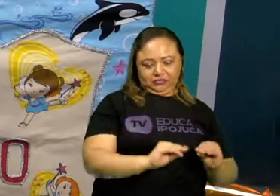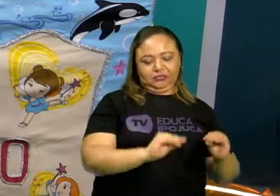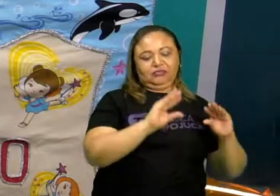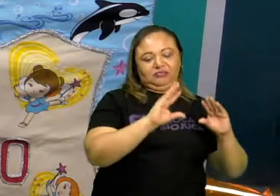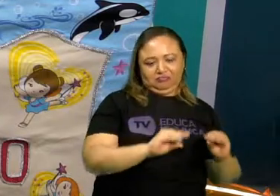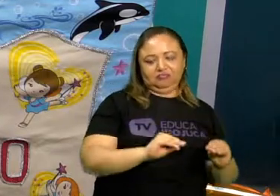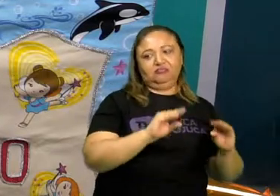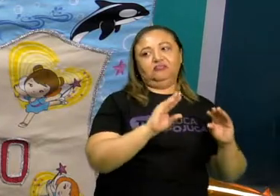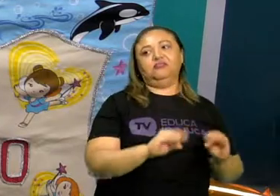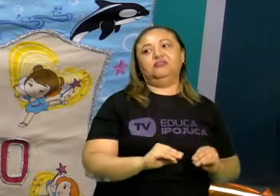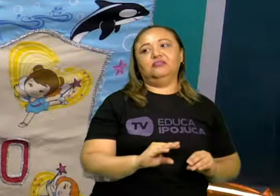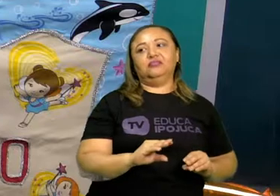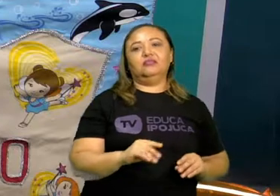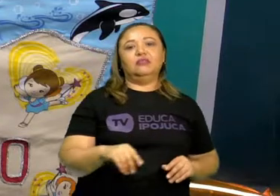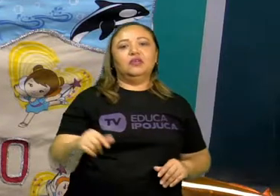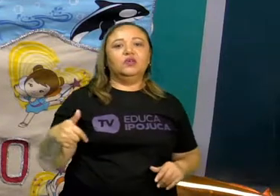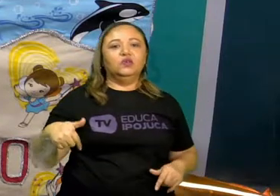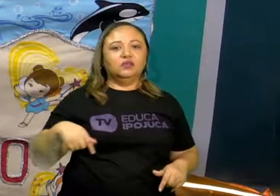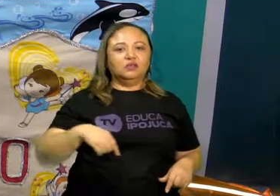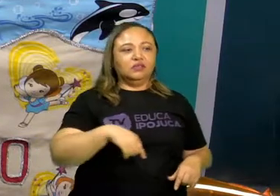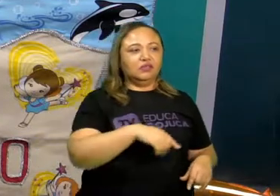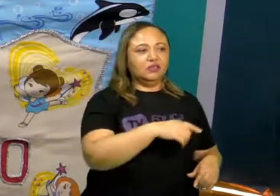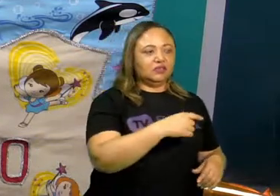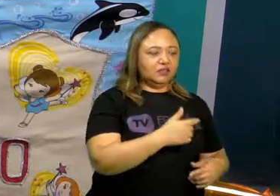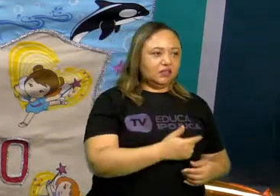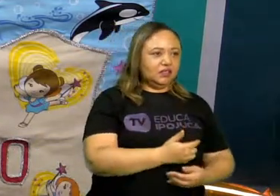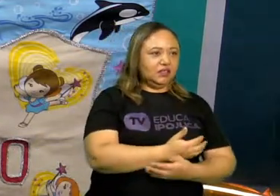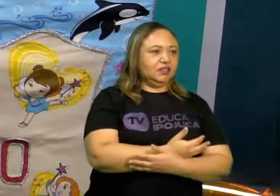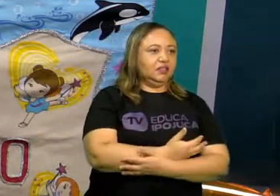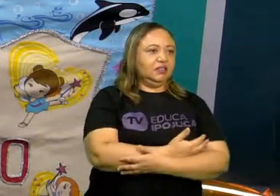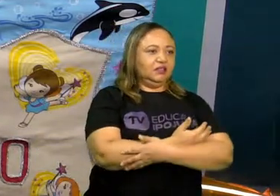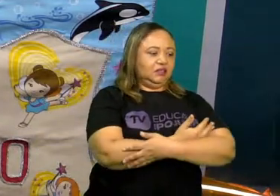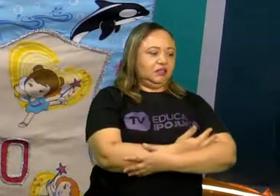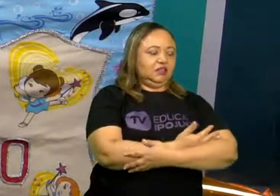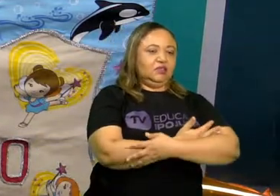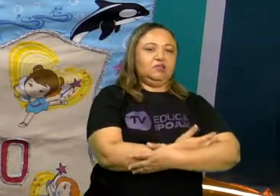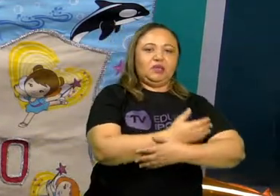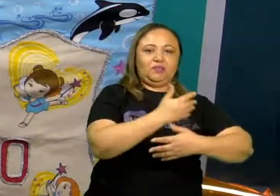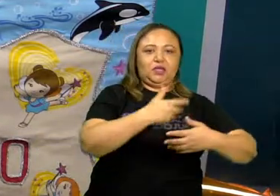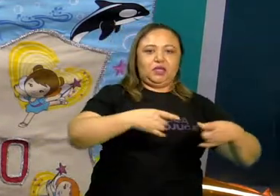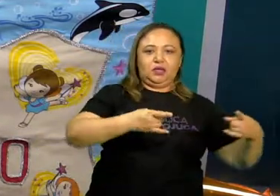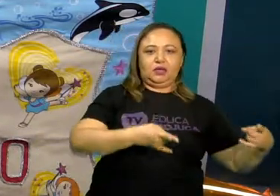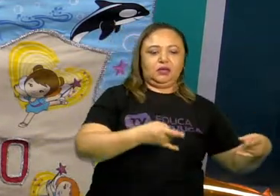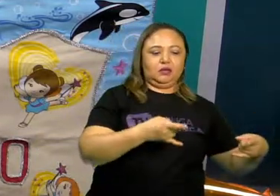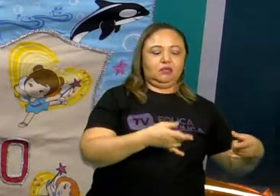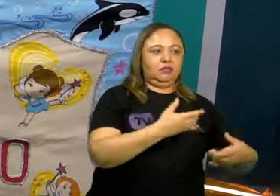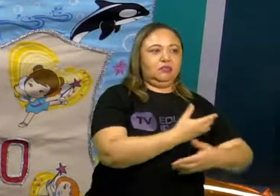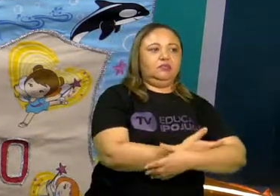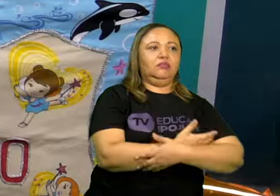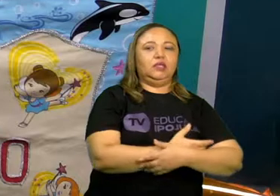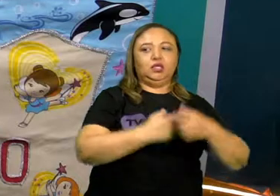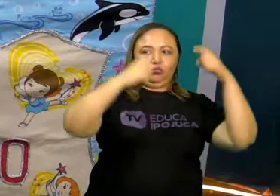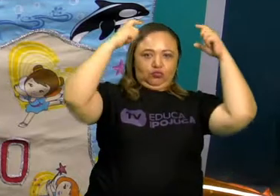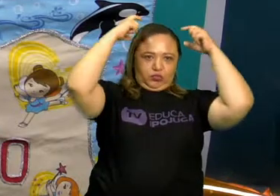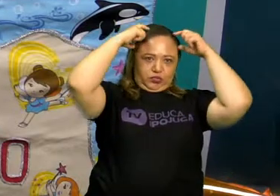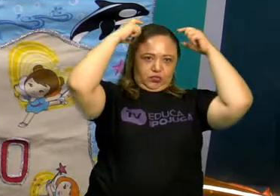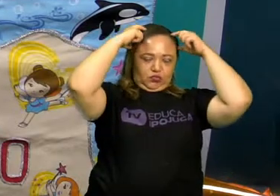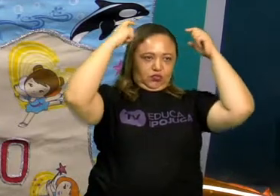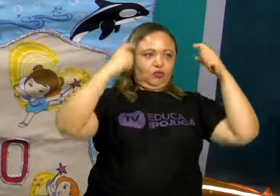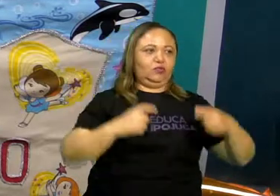É. Foi e deitou-se aonde? Na cama do bebê urso. Isso